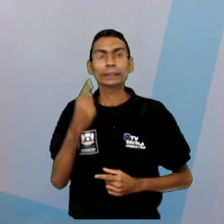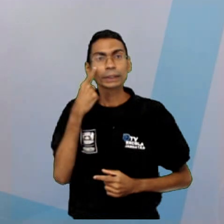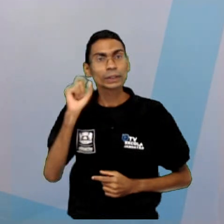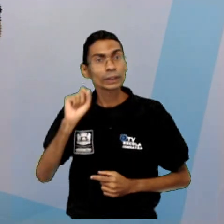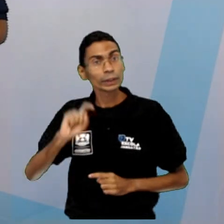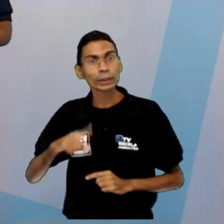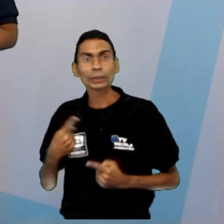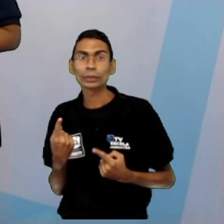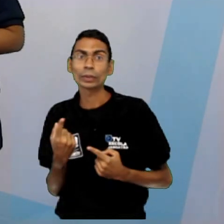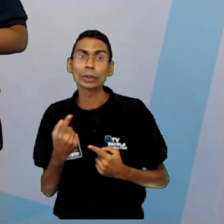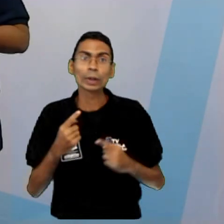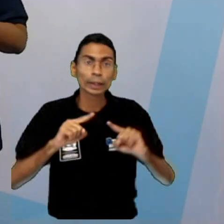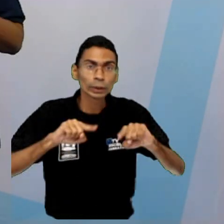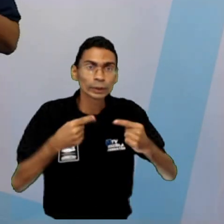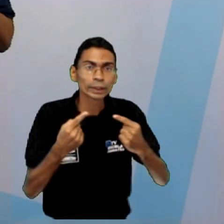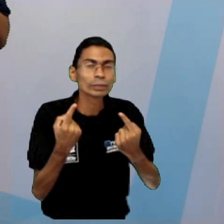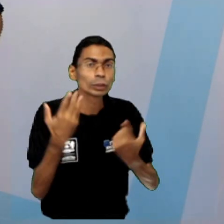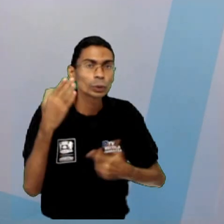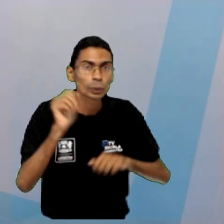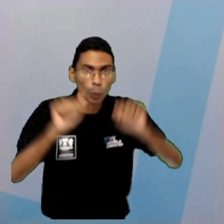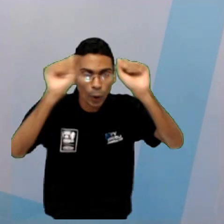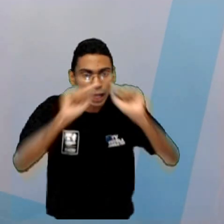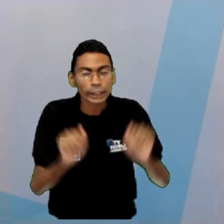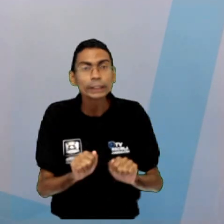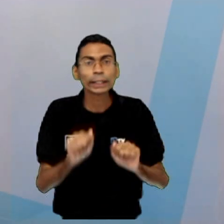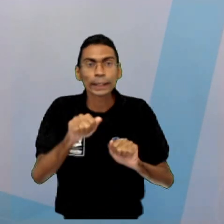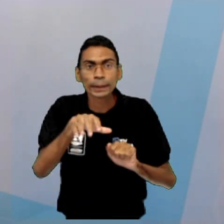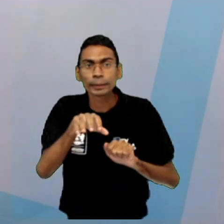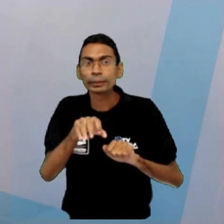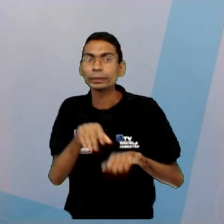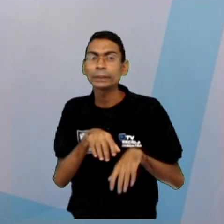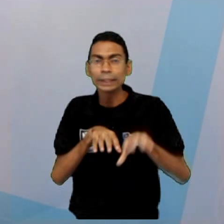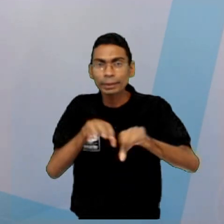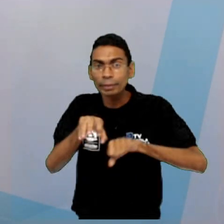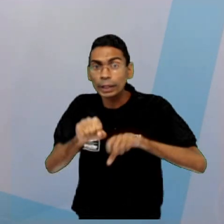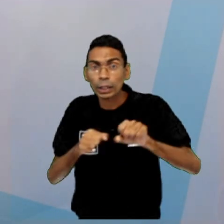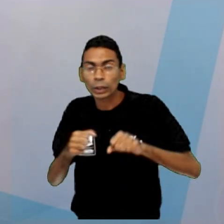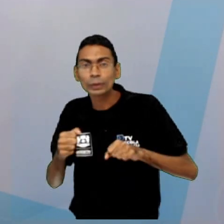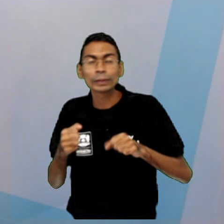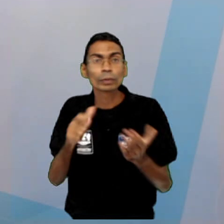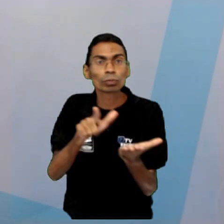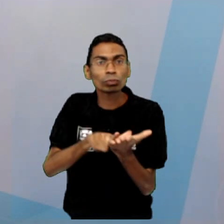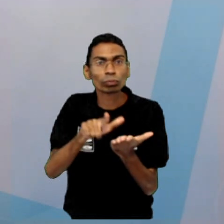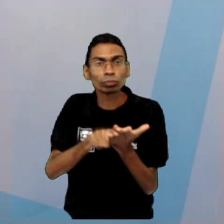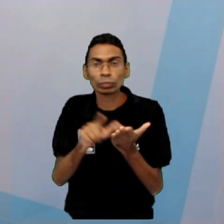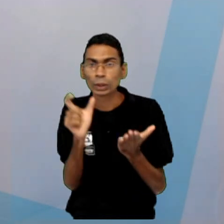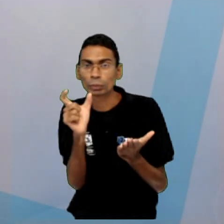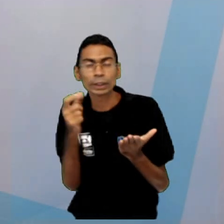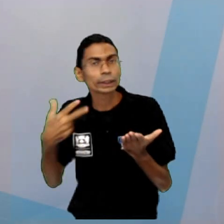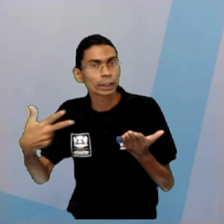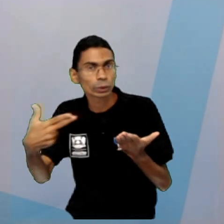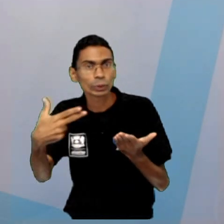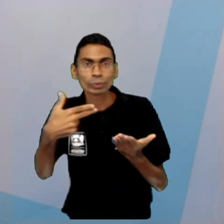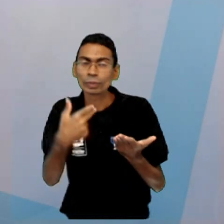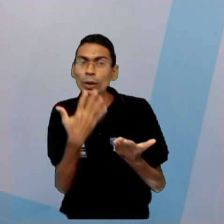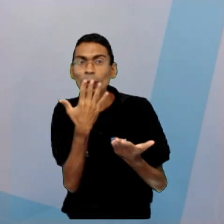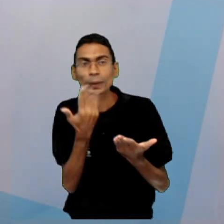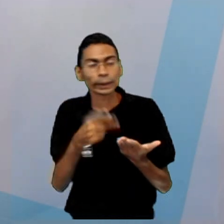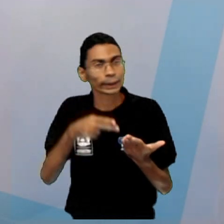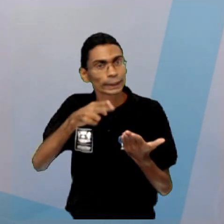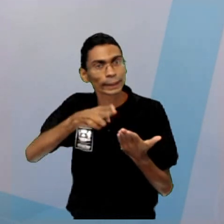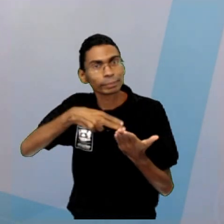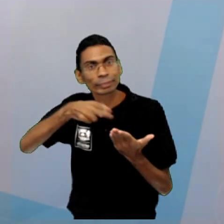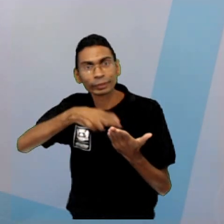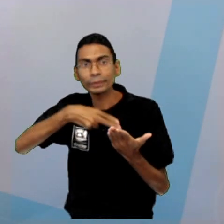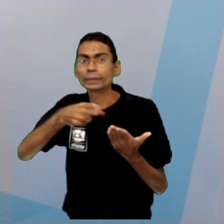que ele fazia? Ele pegava vários recortes de papéis colorido, que na verdade ele pintava esses papéis com